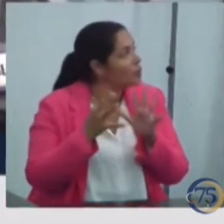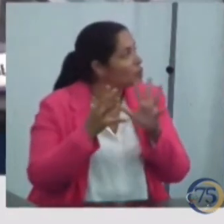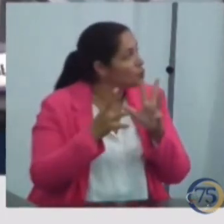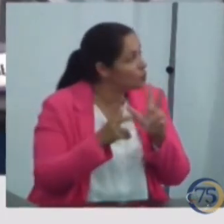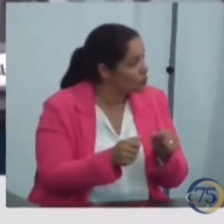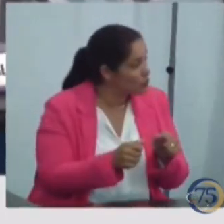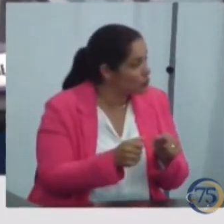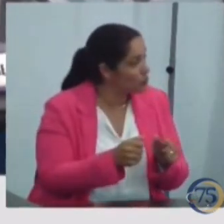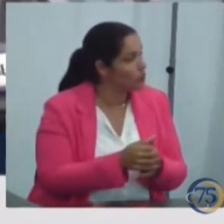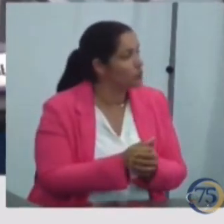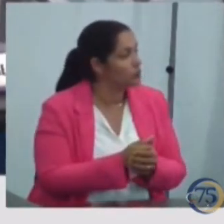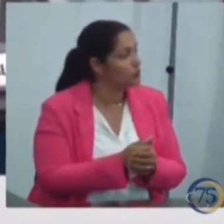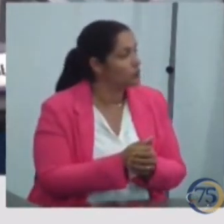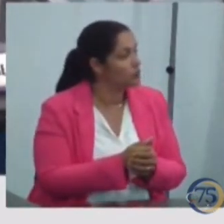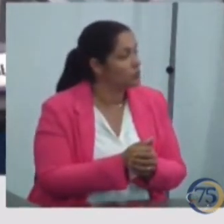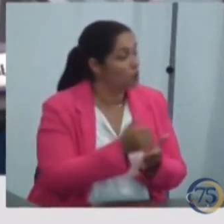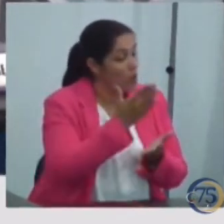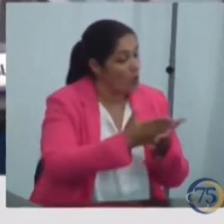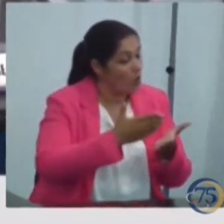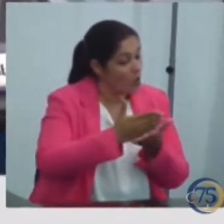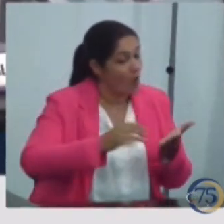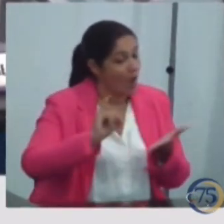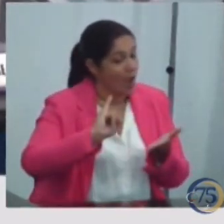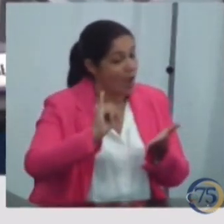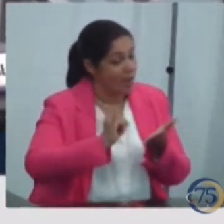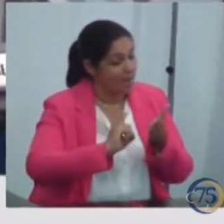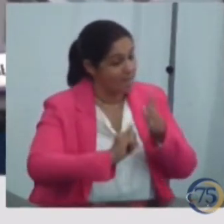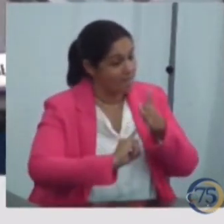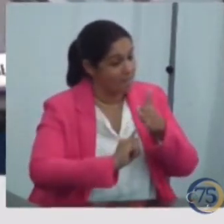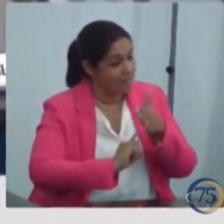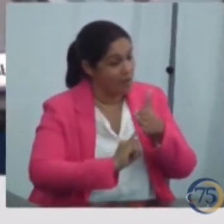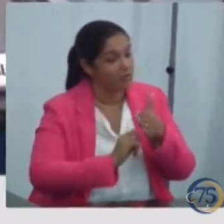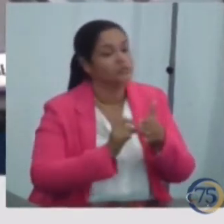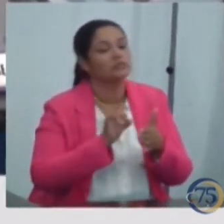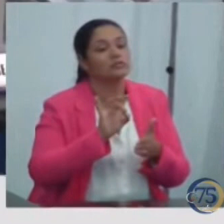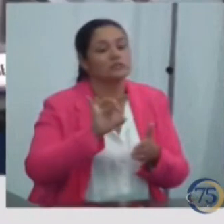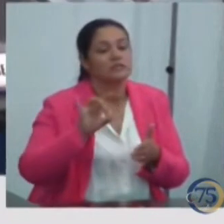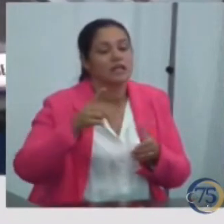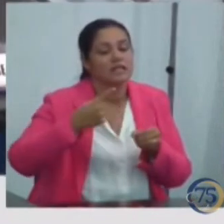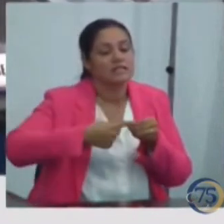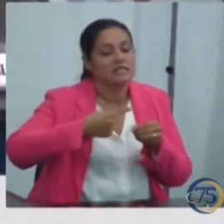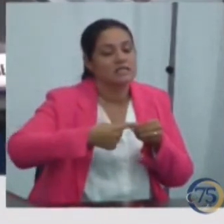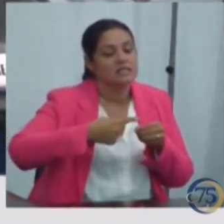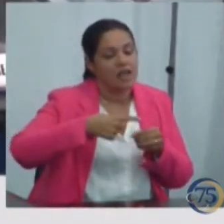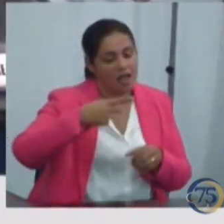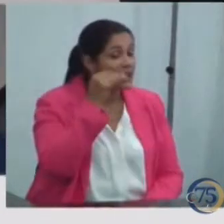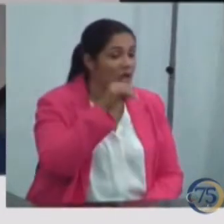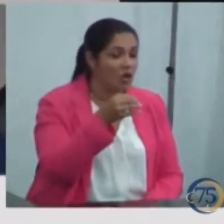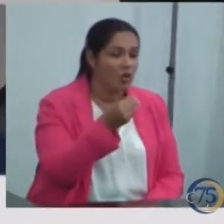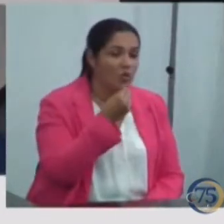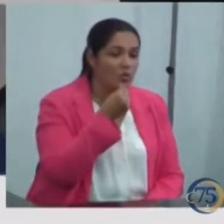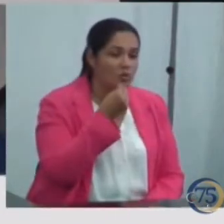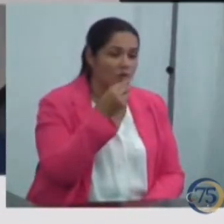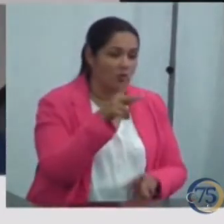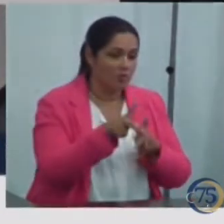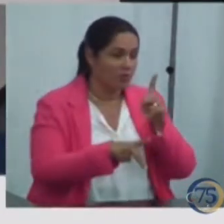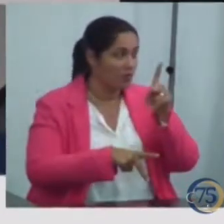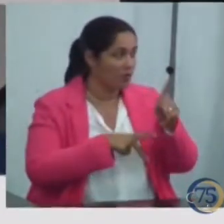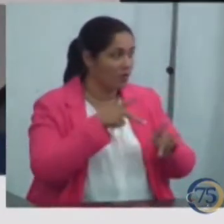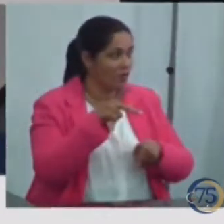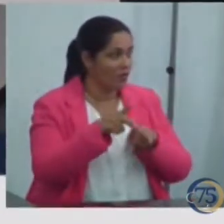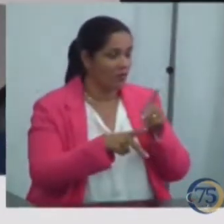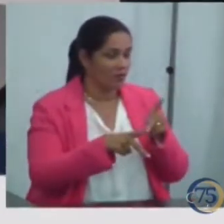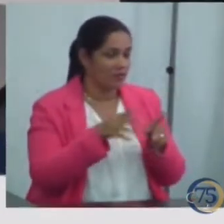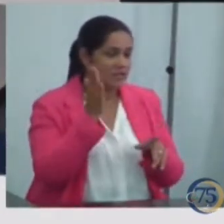descontos e facilidades a moradores que estão em débito com a prefeitura entre o benefício do programa será excluído 100%